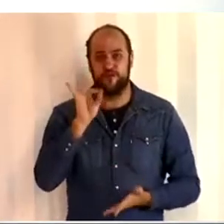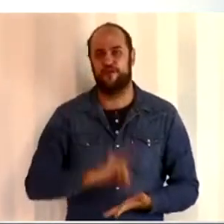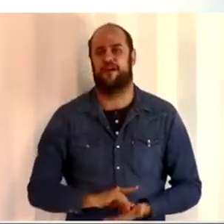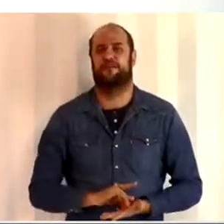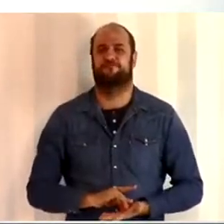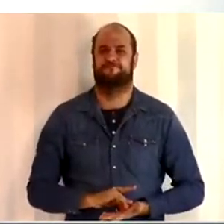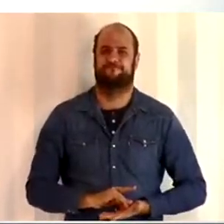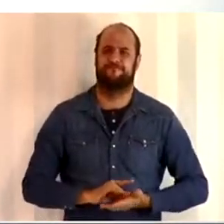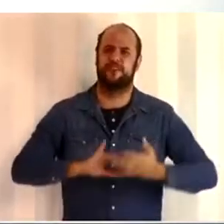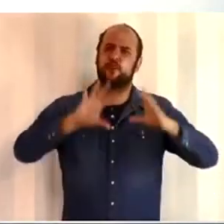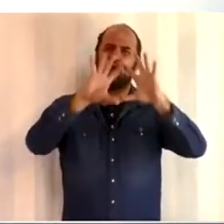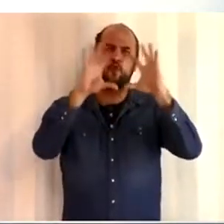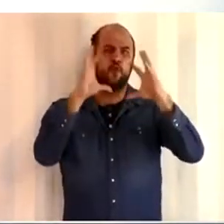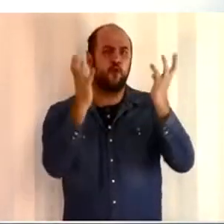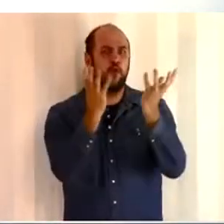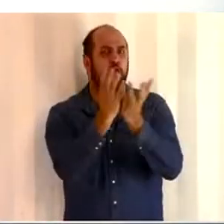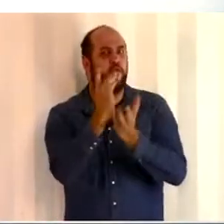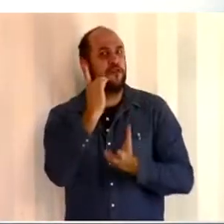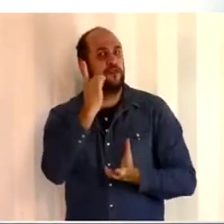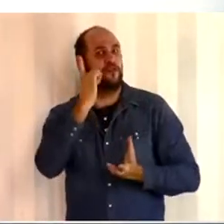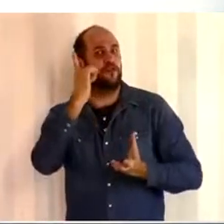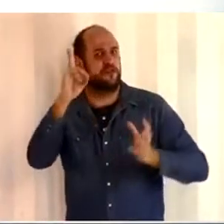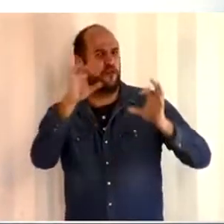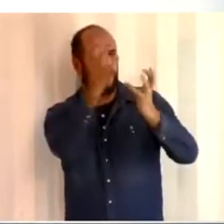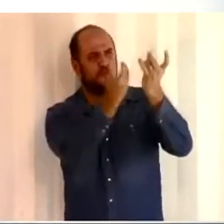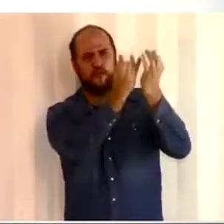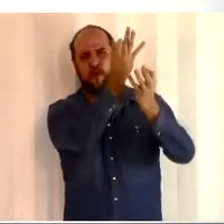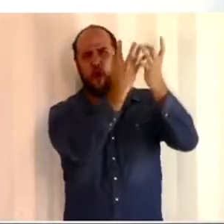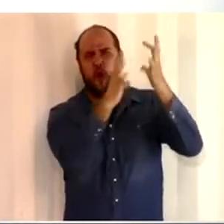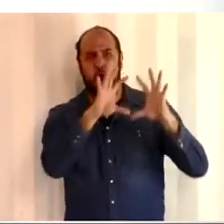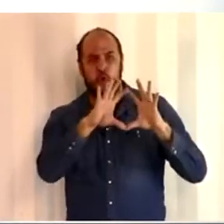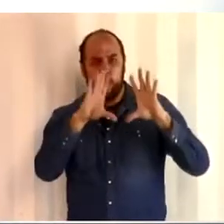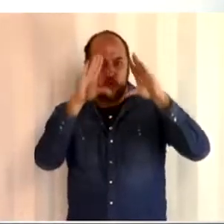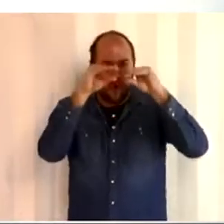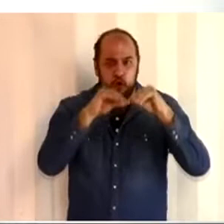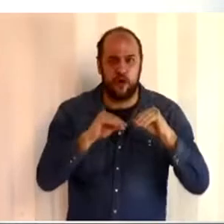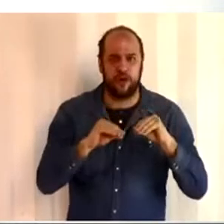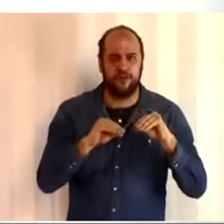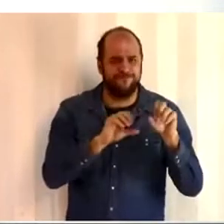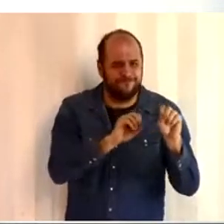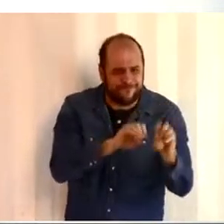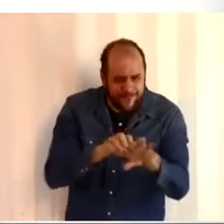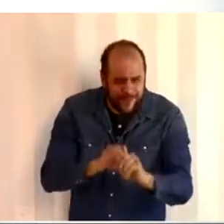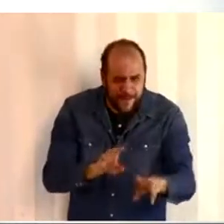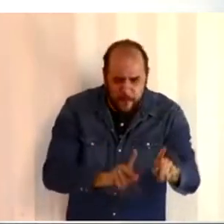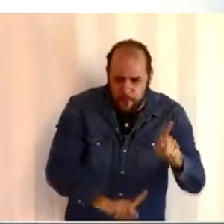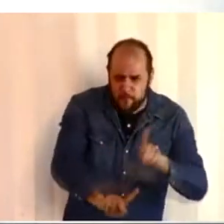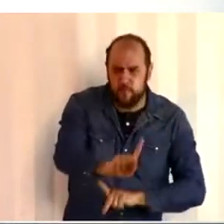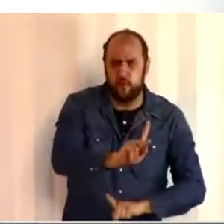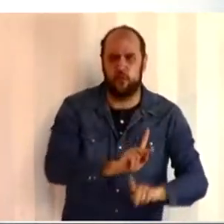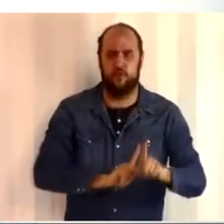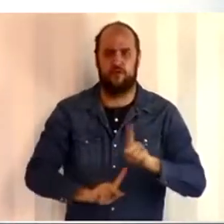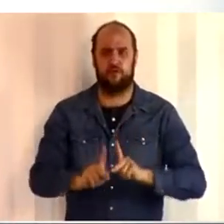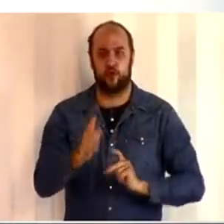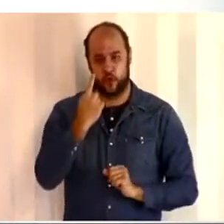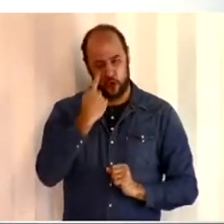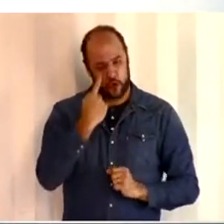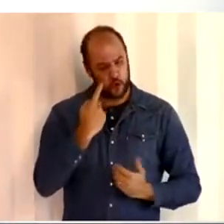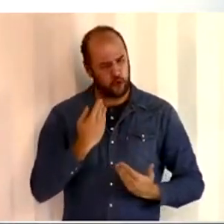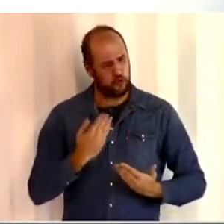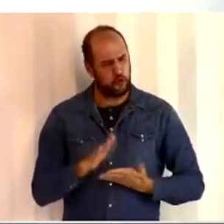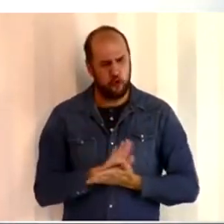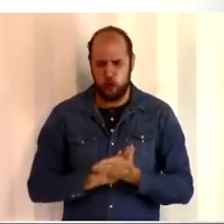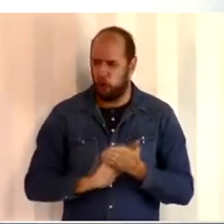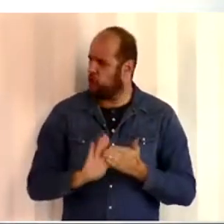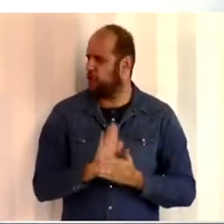nuvem de dia, aquela coluna de fogo à noite, era um ensinamento, era uma lição para o povo. Não duvidem da